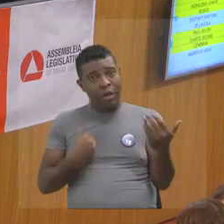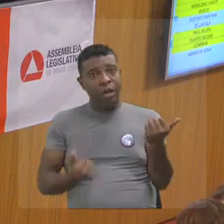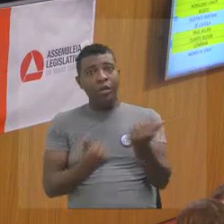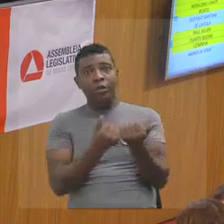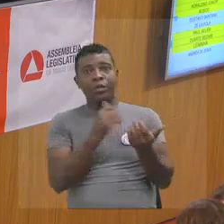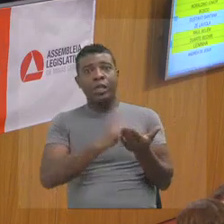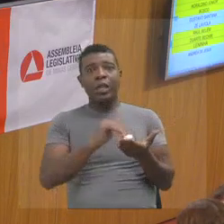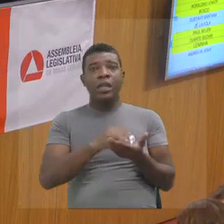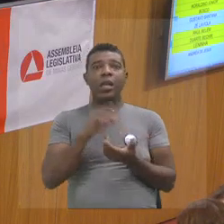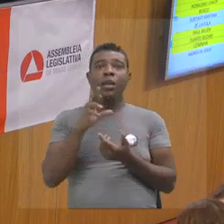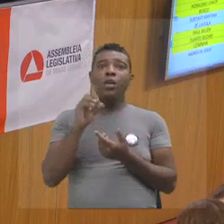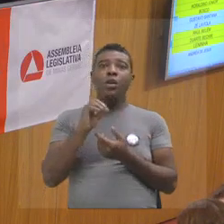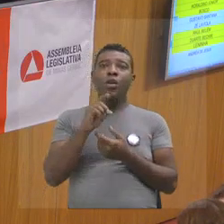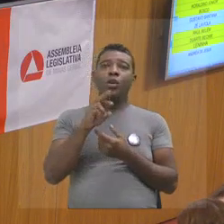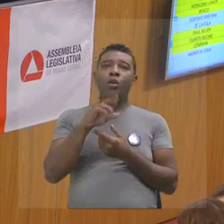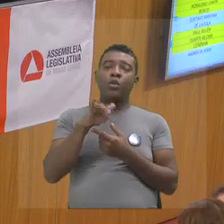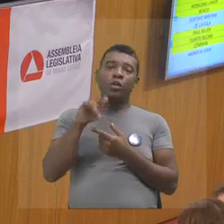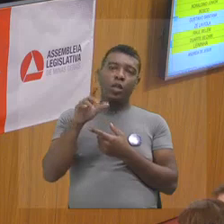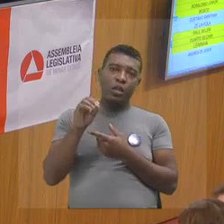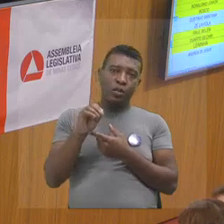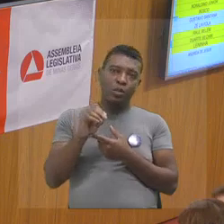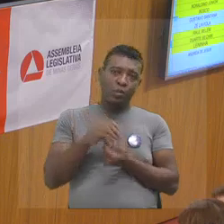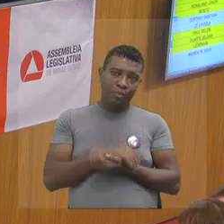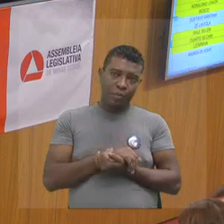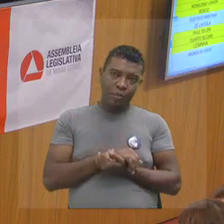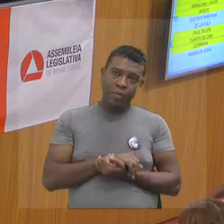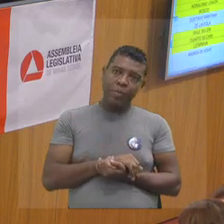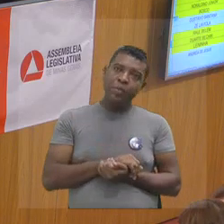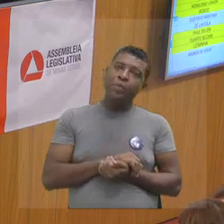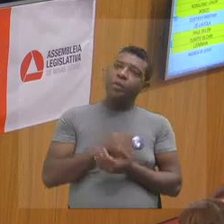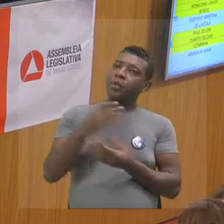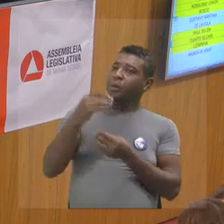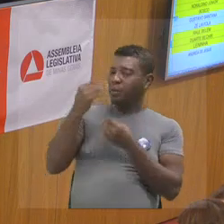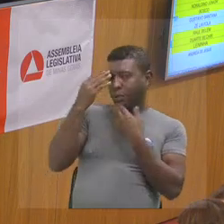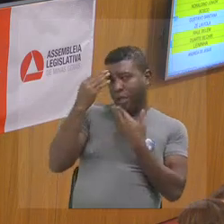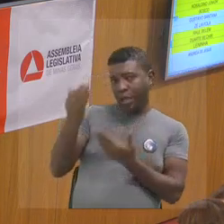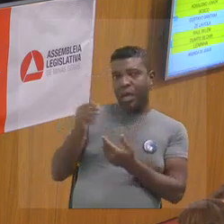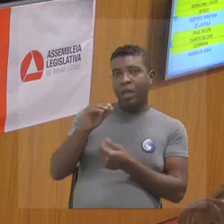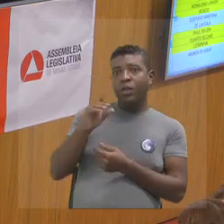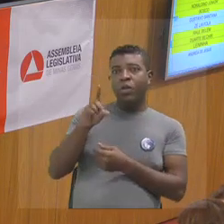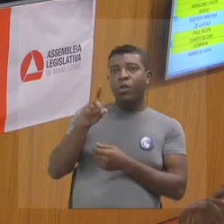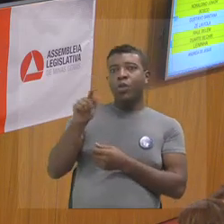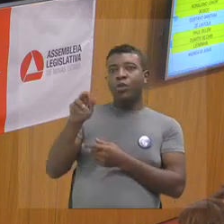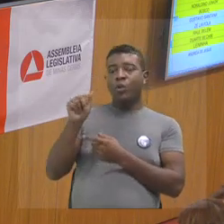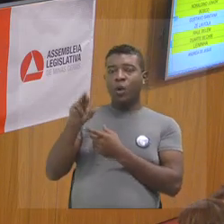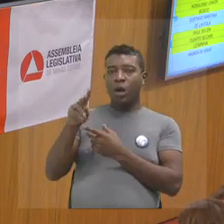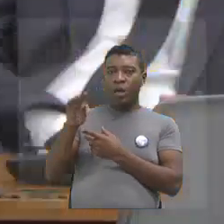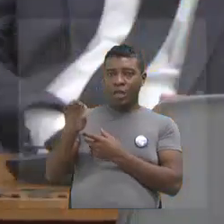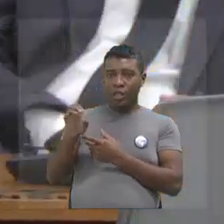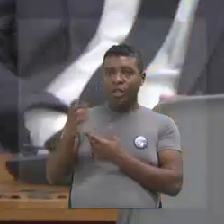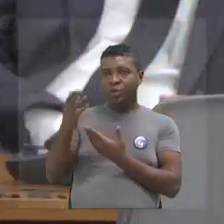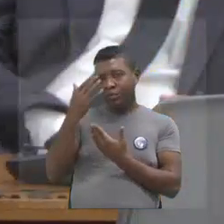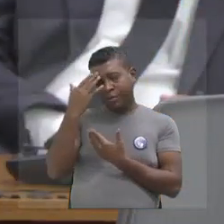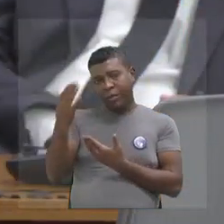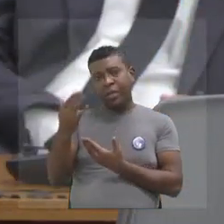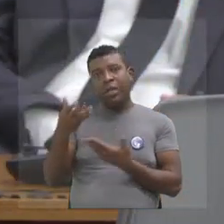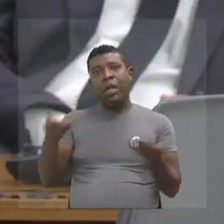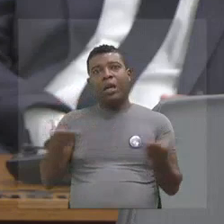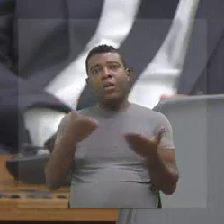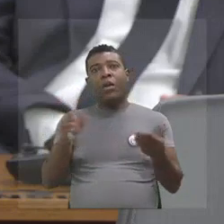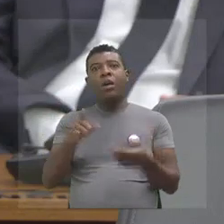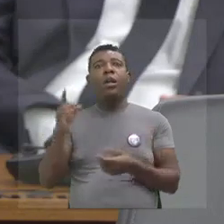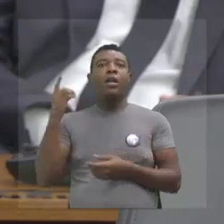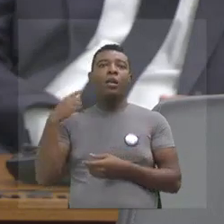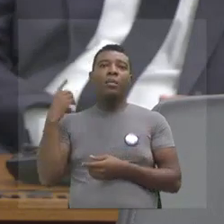Rodrigo Franco obrigado pela atenção muito obrigado ao Deputado Duarte piche passo a palavra agora a deputada